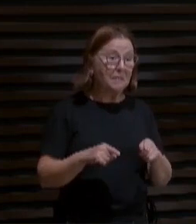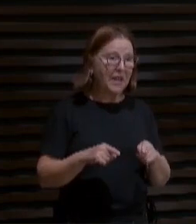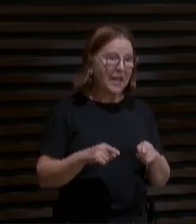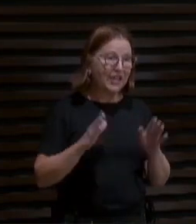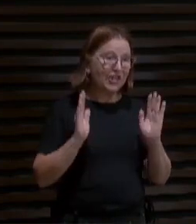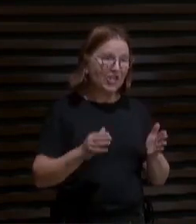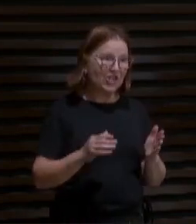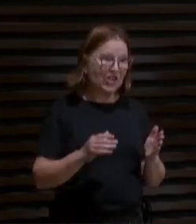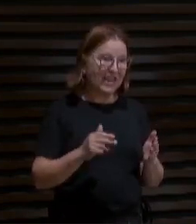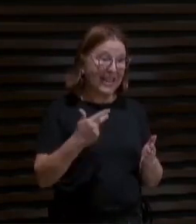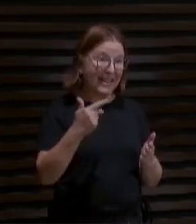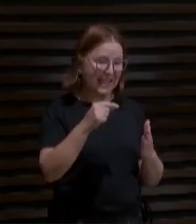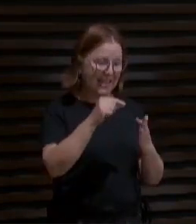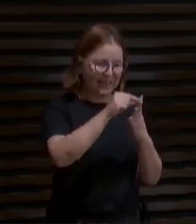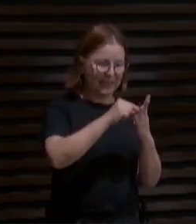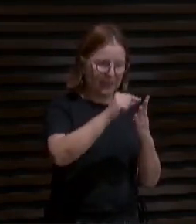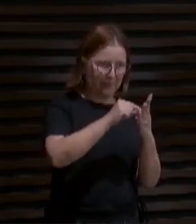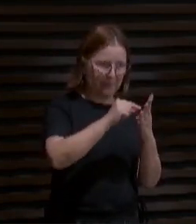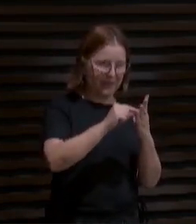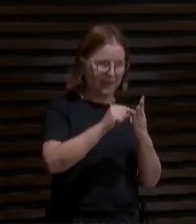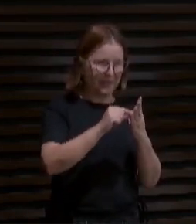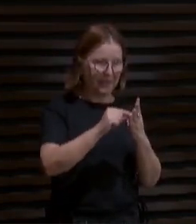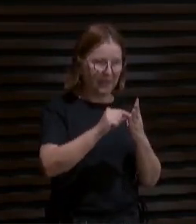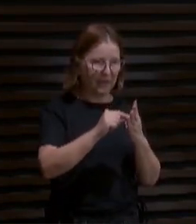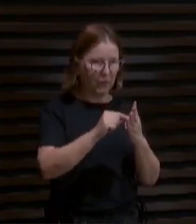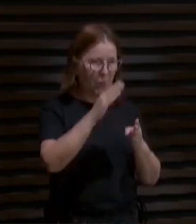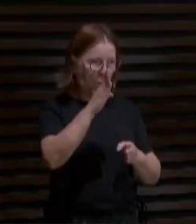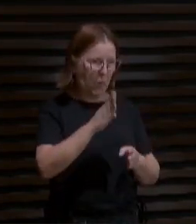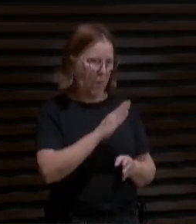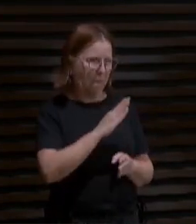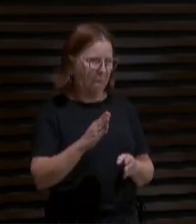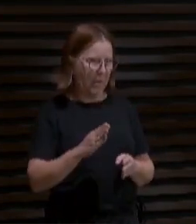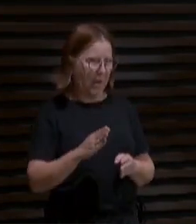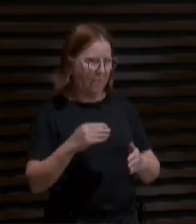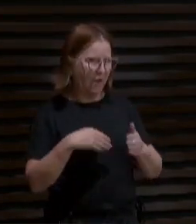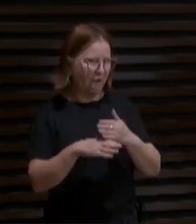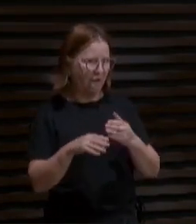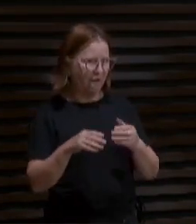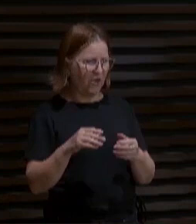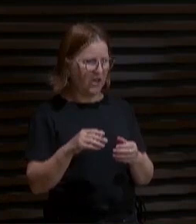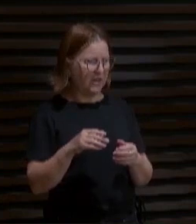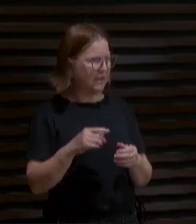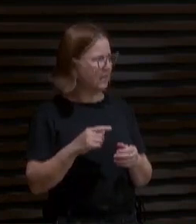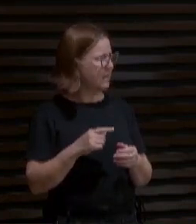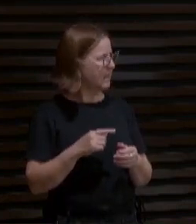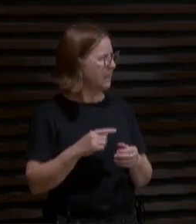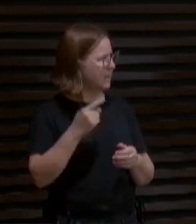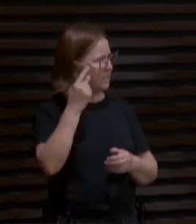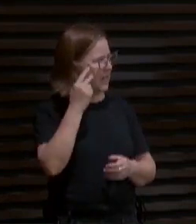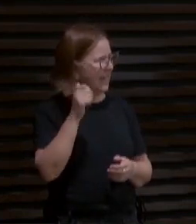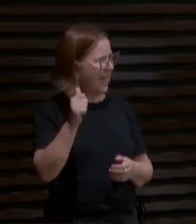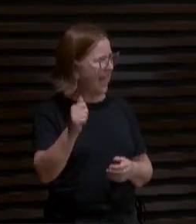Papa Francisco esteve em Astana. Você sabe o que é Astana? Aqui alguém sabe?